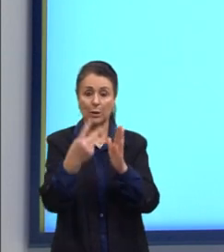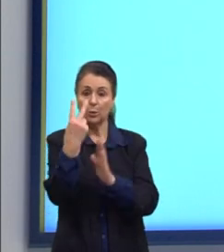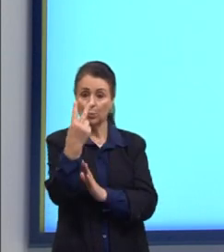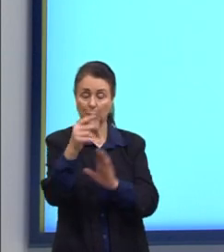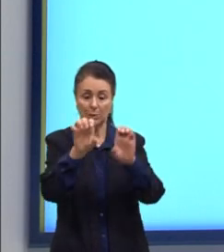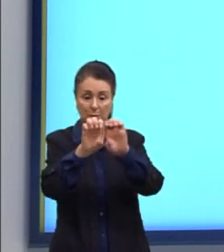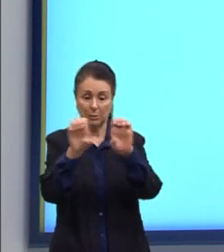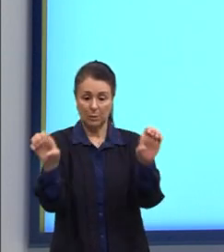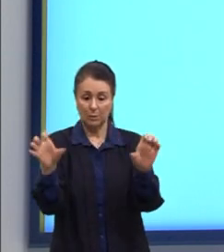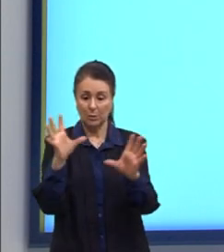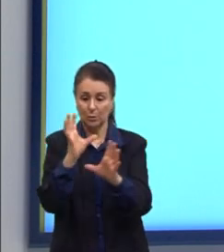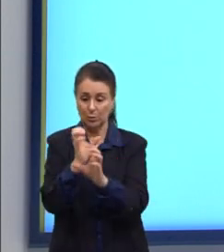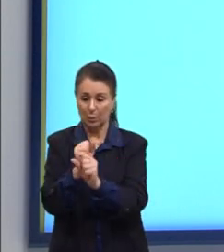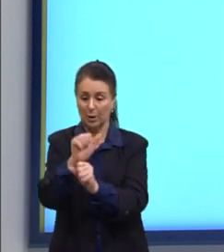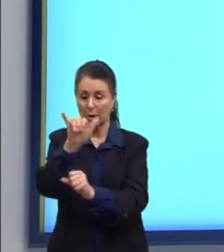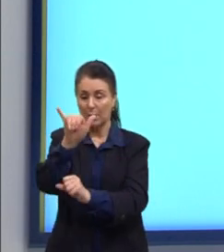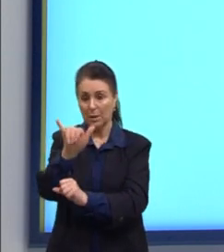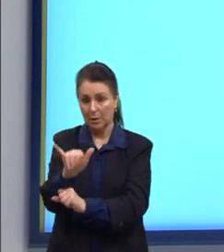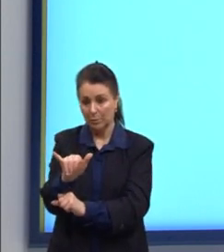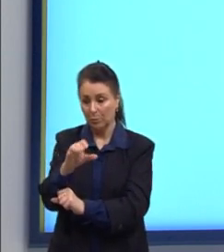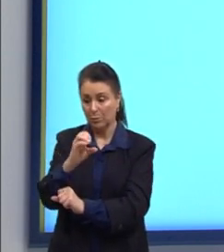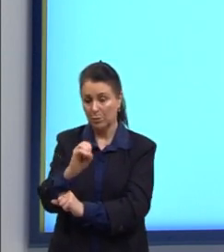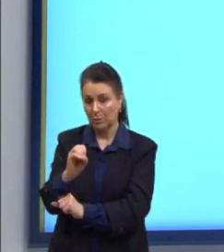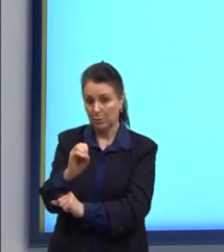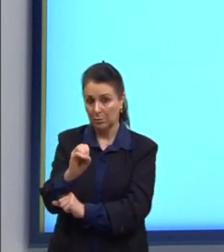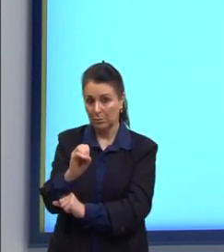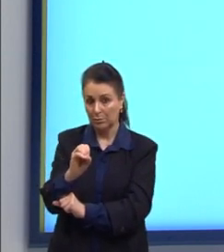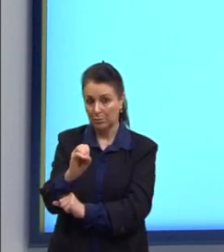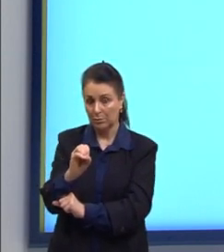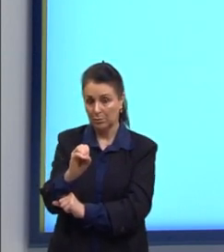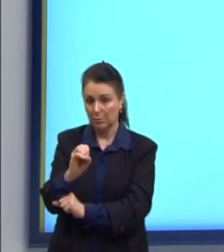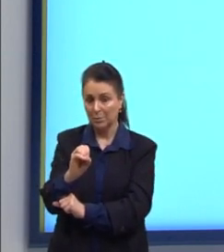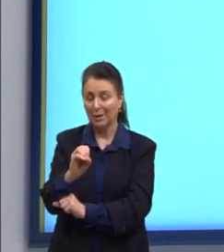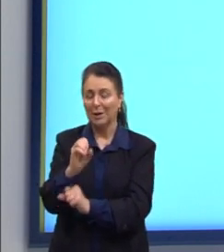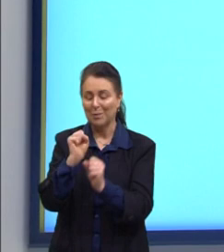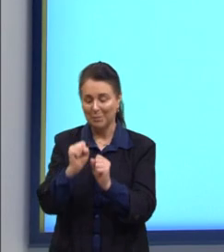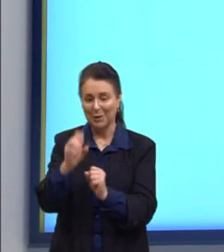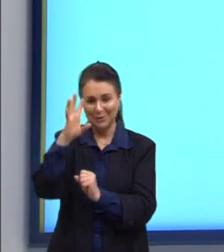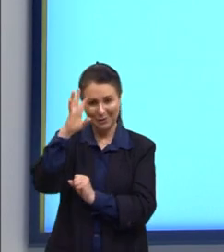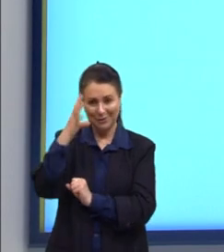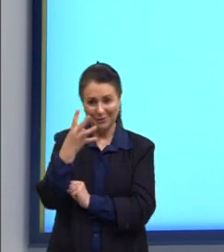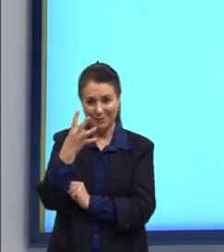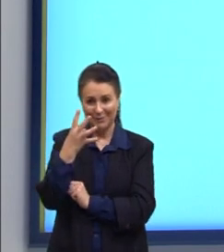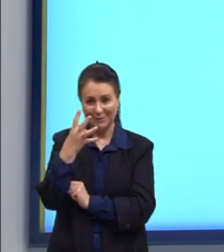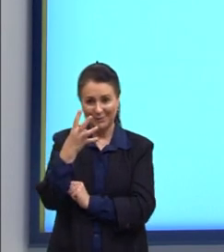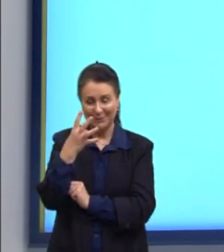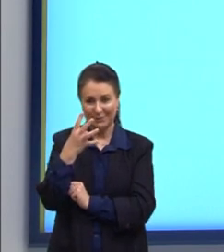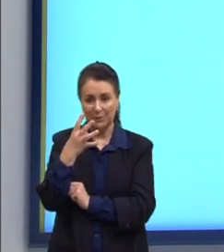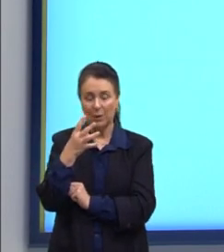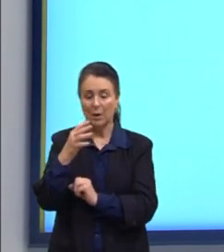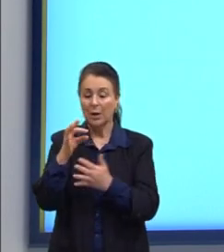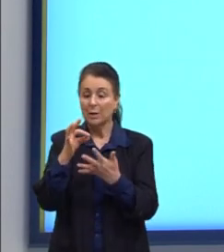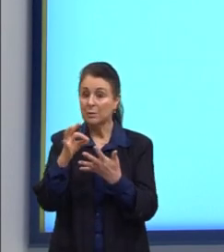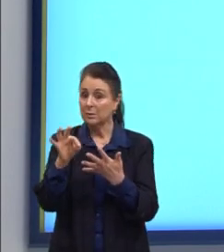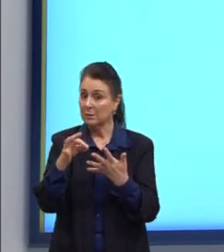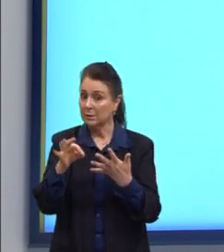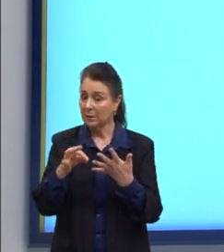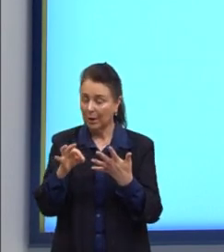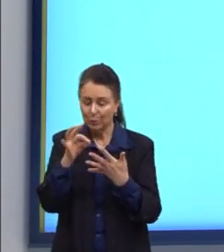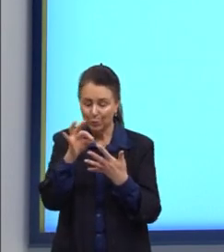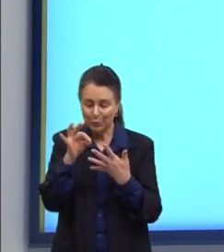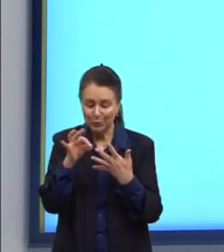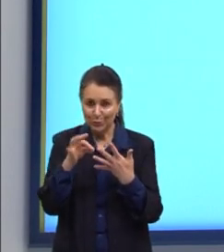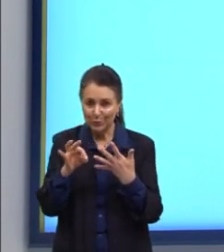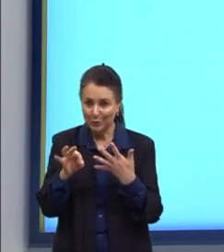somar elas o y vai chegar em 0 aí eu posso resolver tá eu destaquei aqui com cores